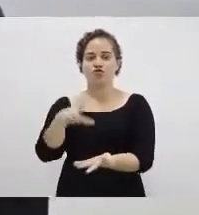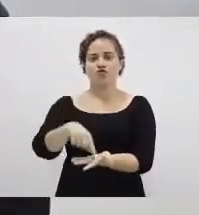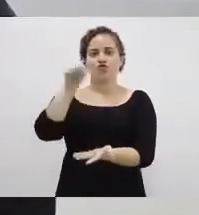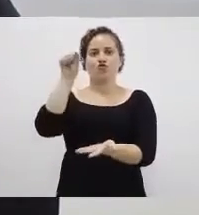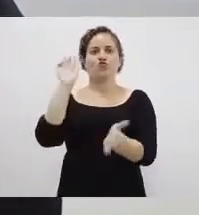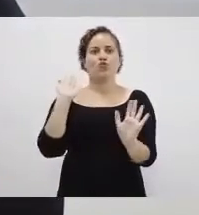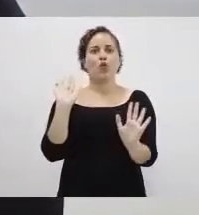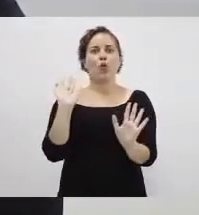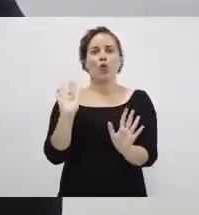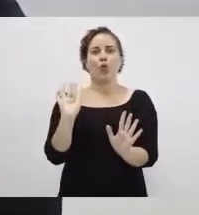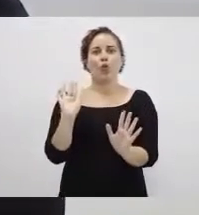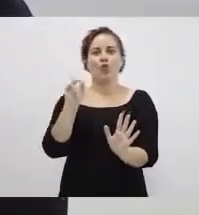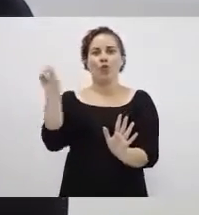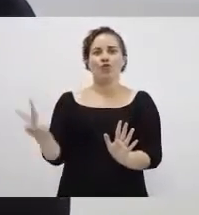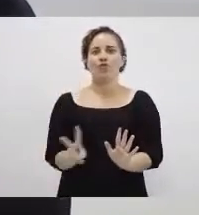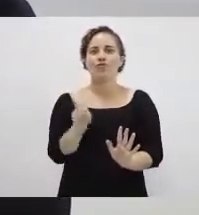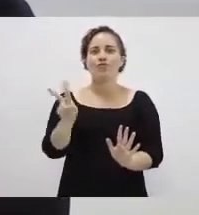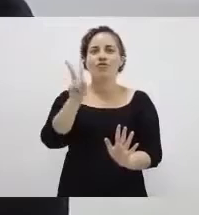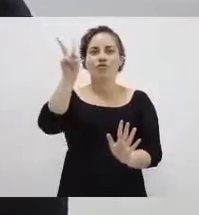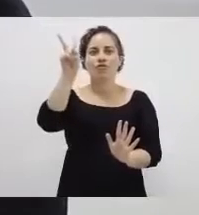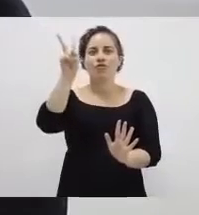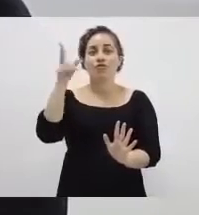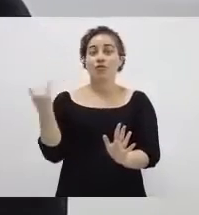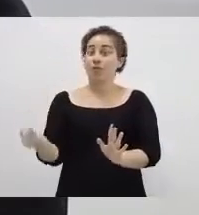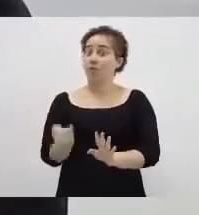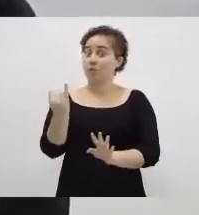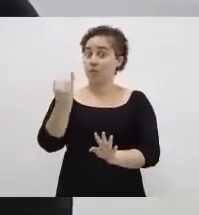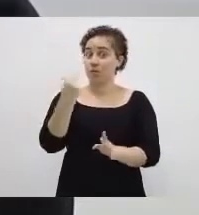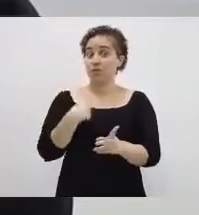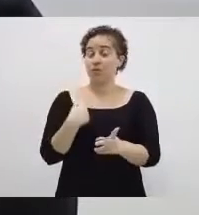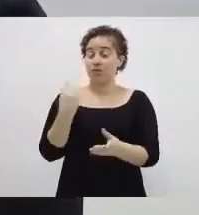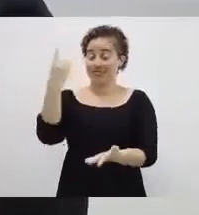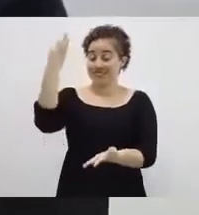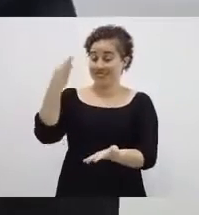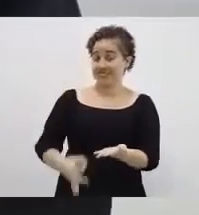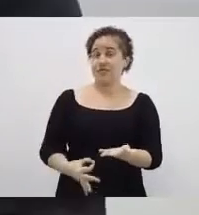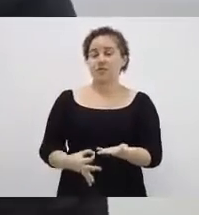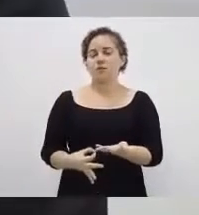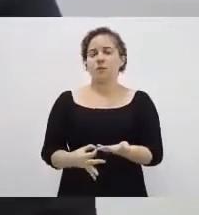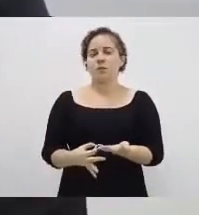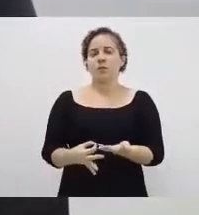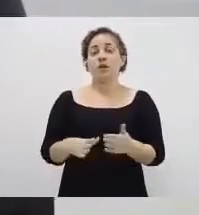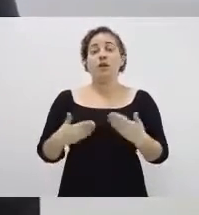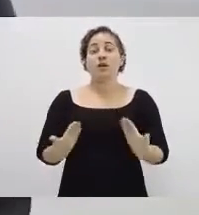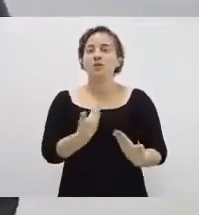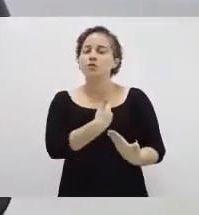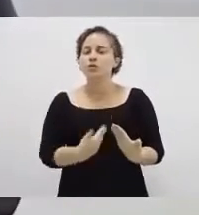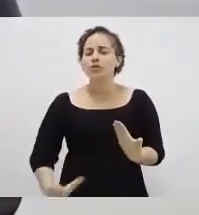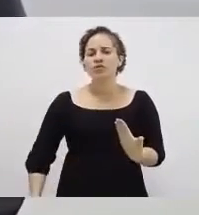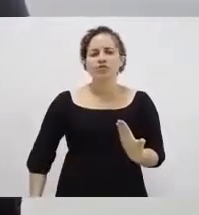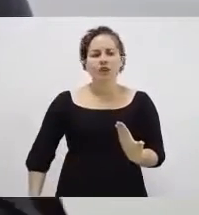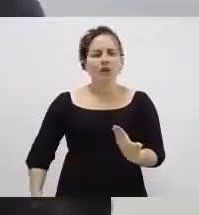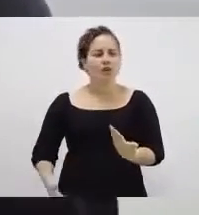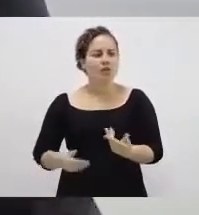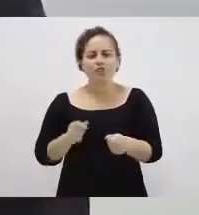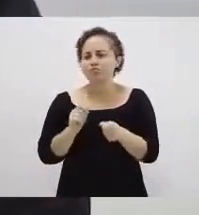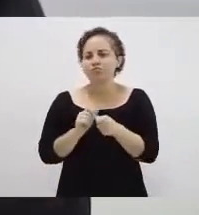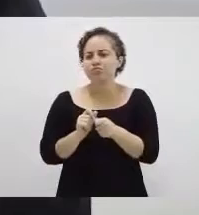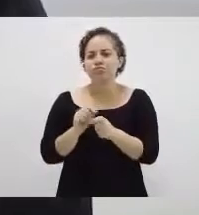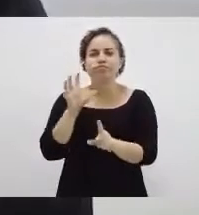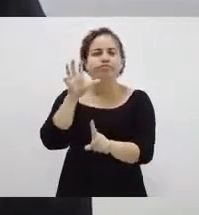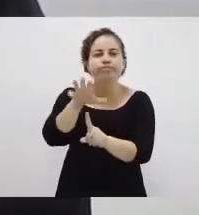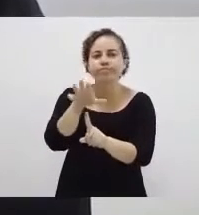regime de câmbio flutuante, não há intervenção do governo na economia. O governo não faz qualquer tipo de intervenção